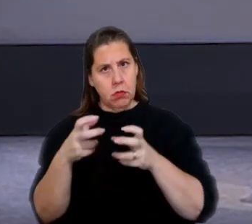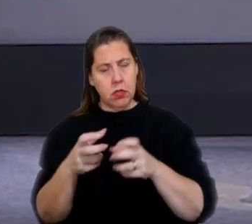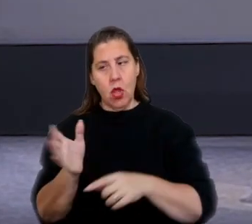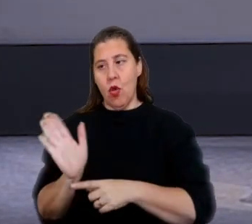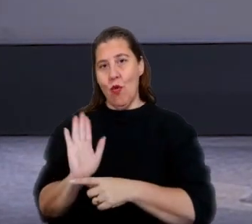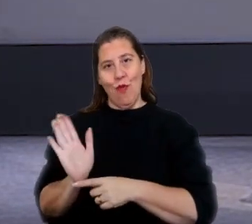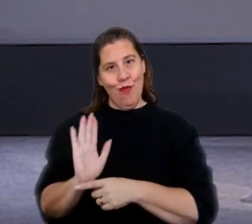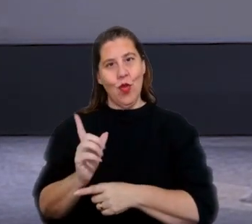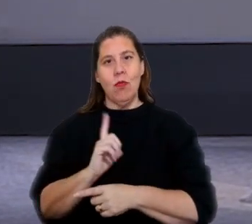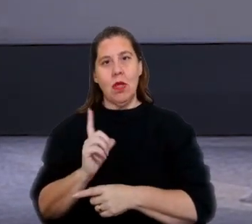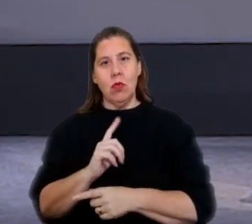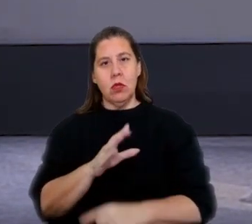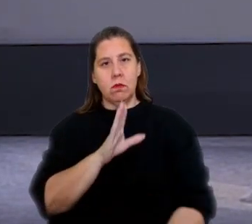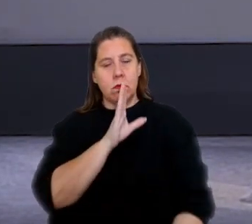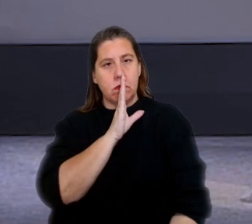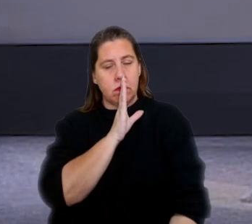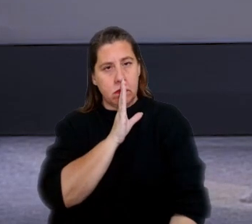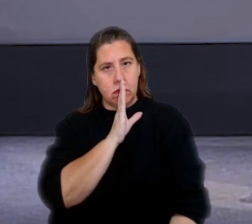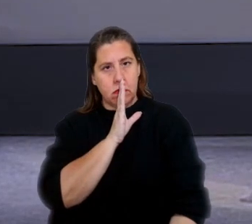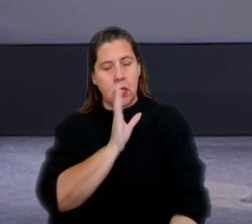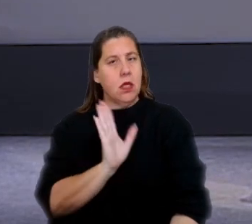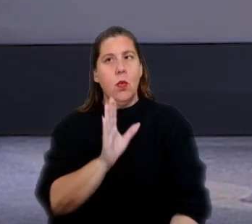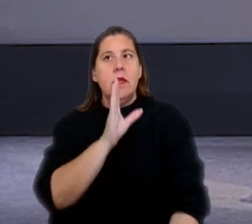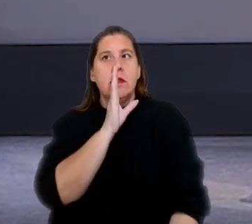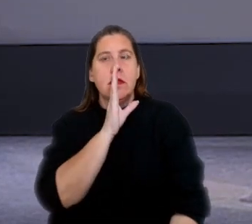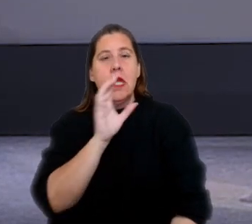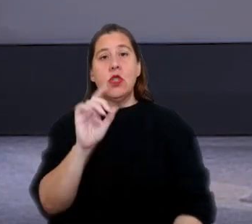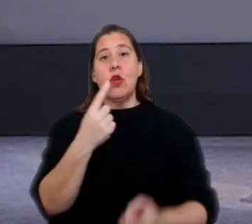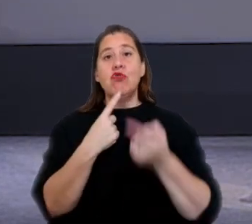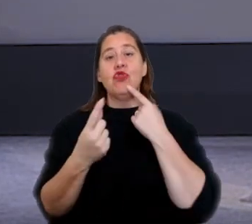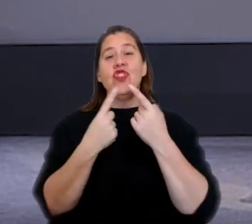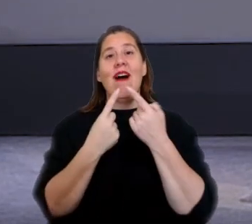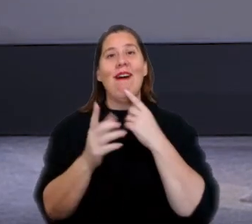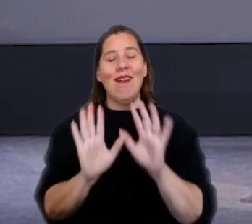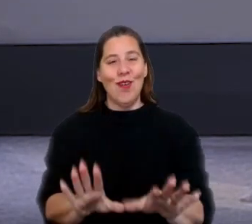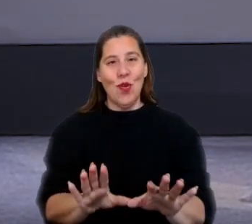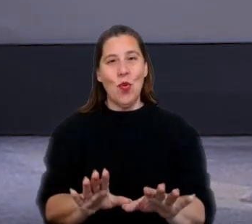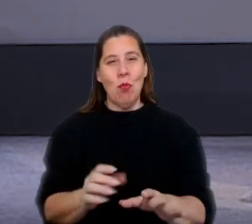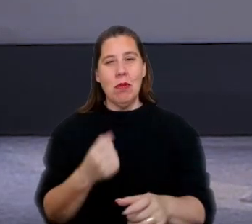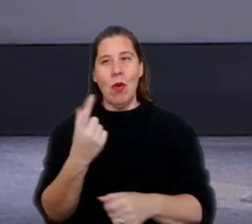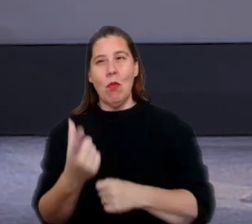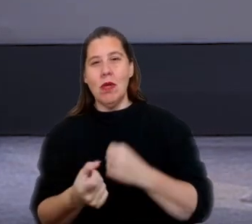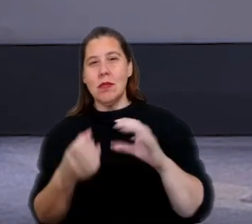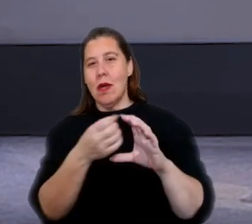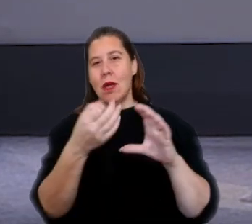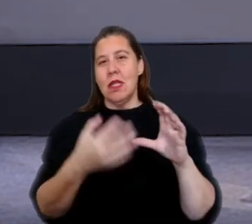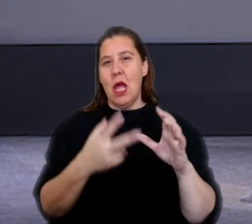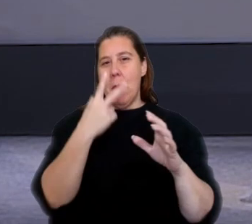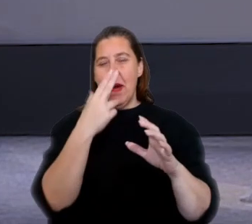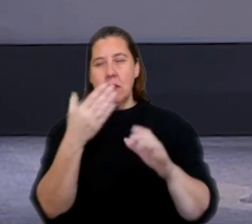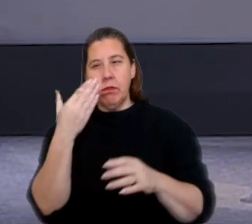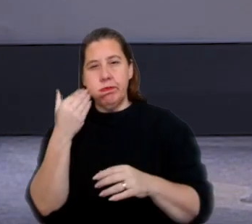acabei notando, é que o filme, de fato, tem muito silêncio, né? E não silêncio só na questão dos diálogos, mas também alguns aspectos do